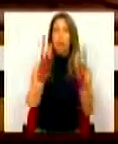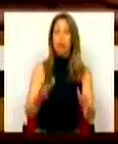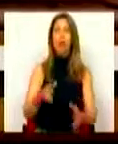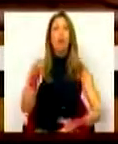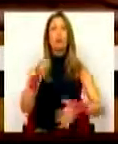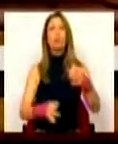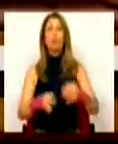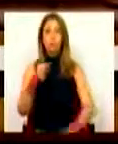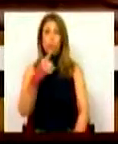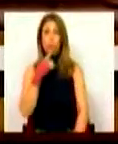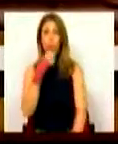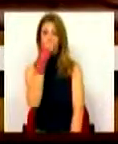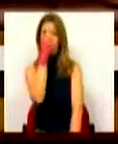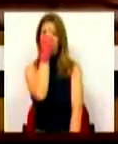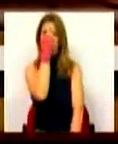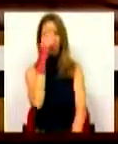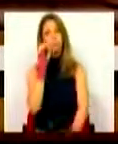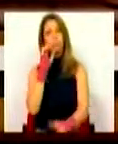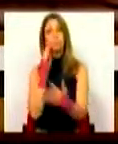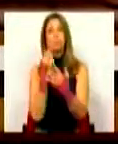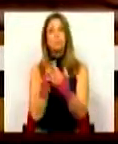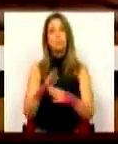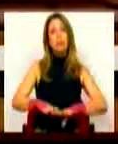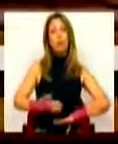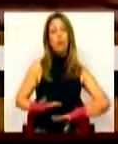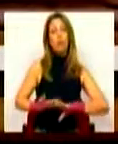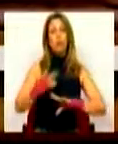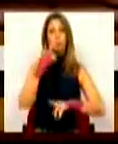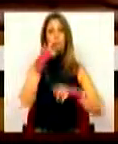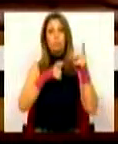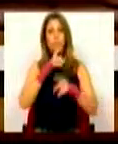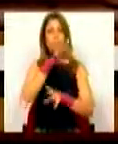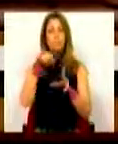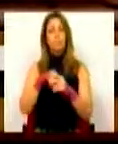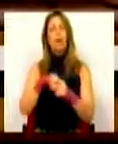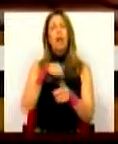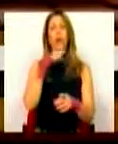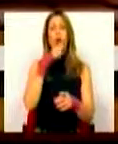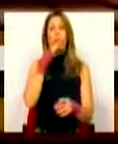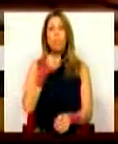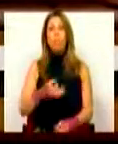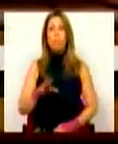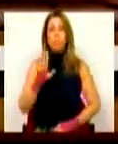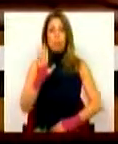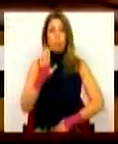um esforço enorme de requalificação e de reforço de efetivos. Na polícia judiciária,